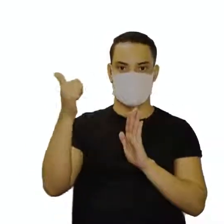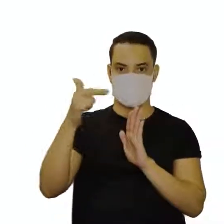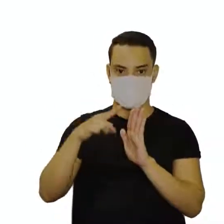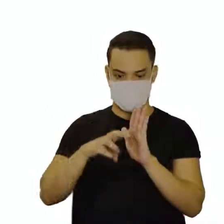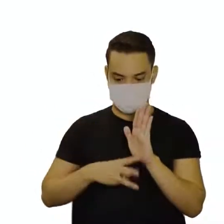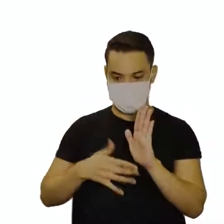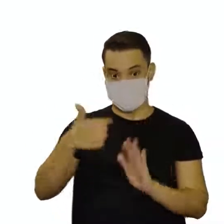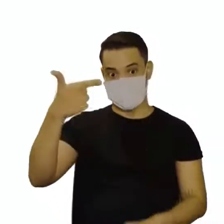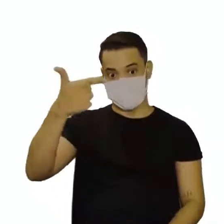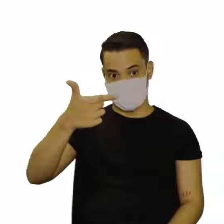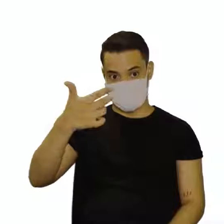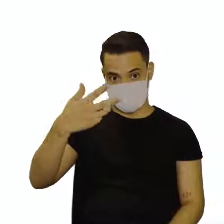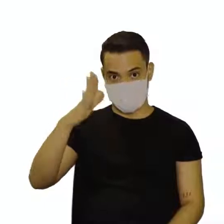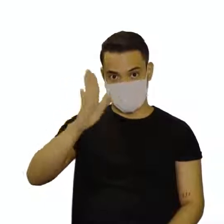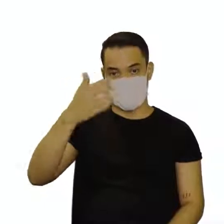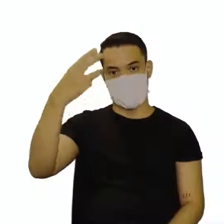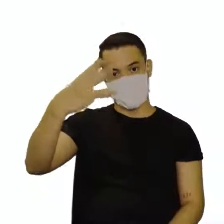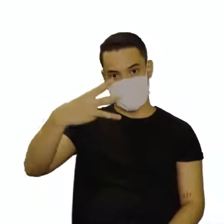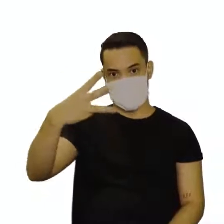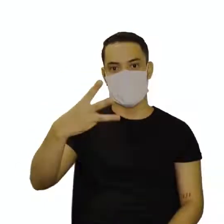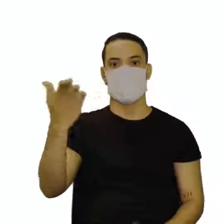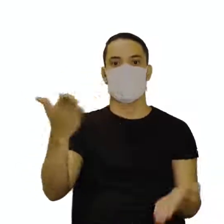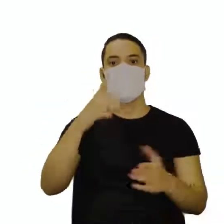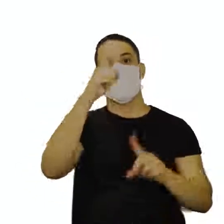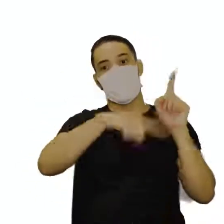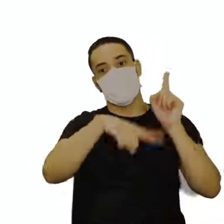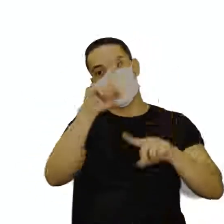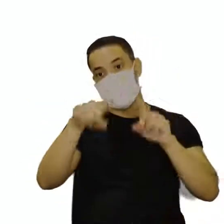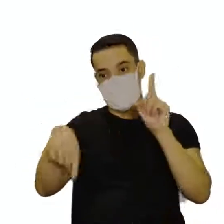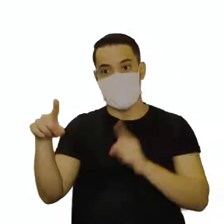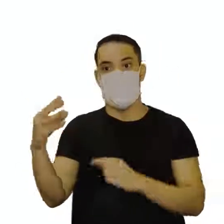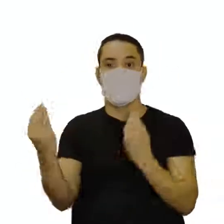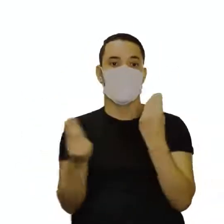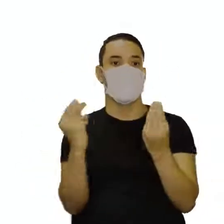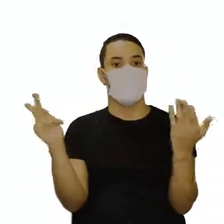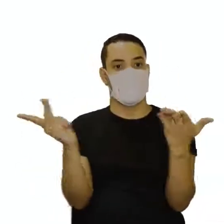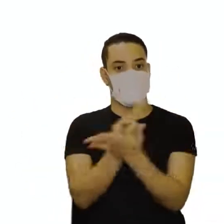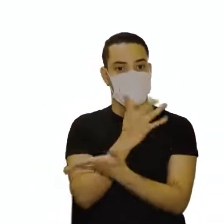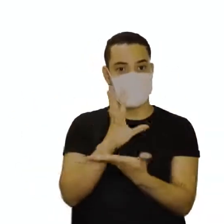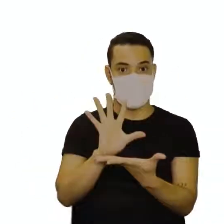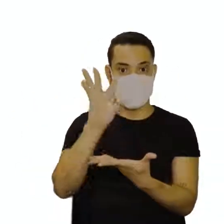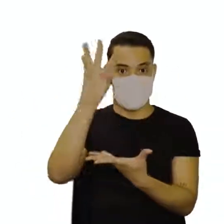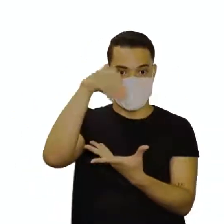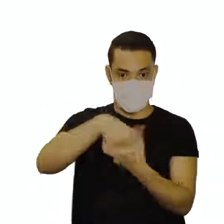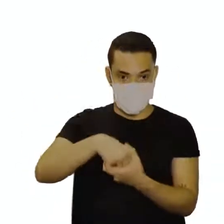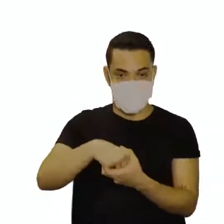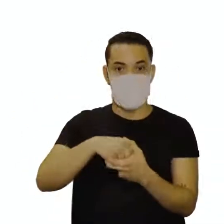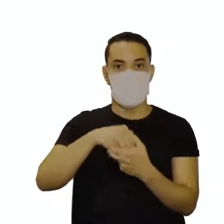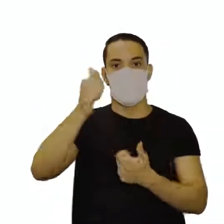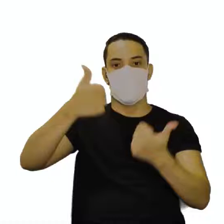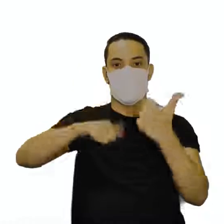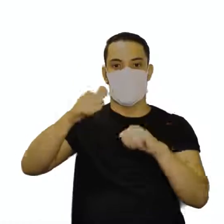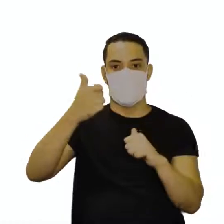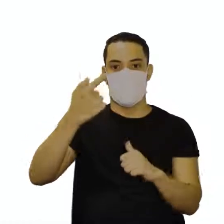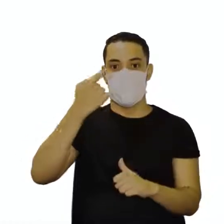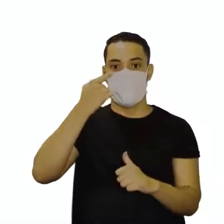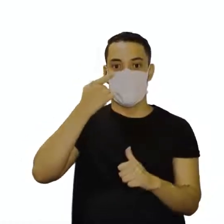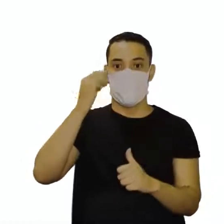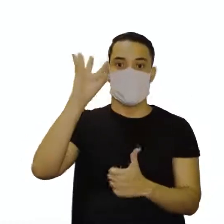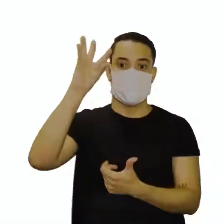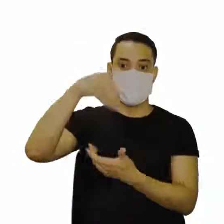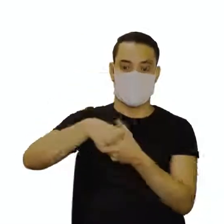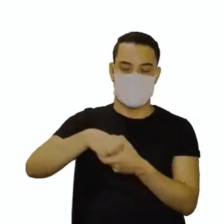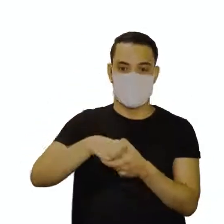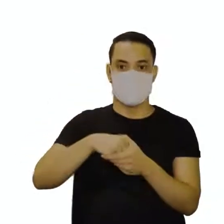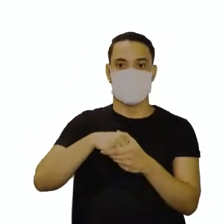seguinte: variando a diferença de potencial aplicada a um elemento, verifica-se que a corrente elétrica